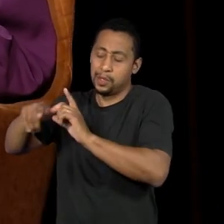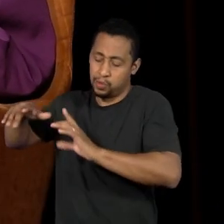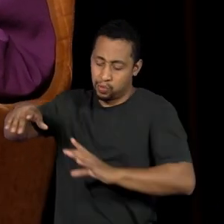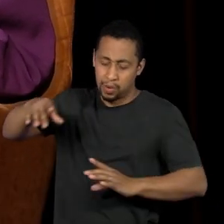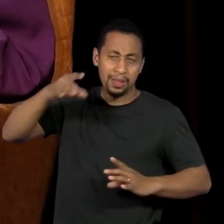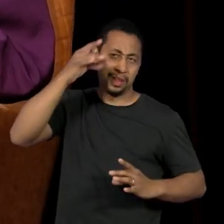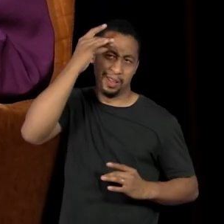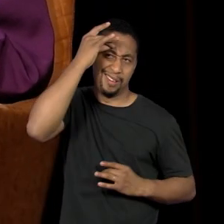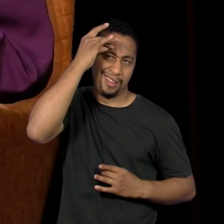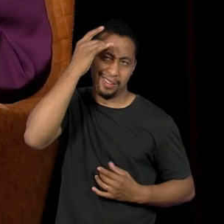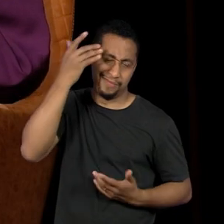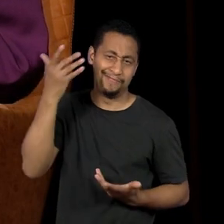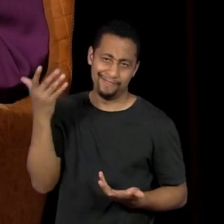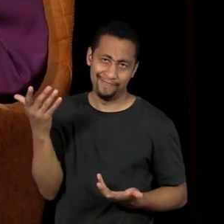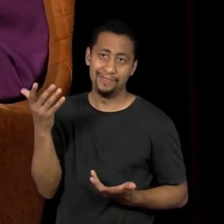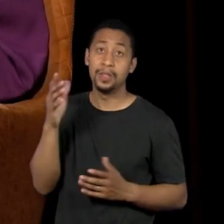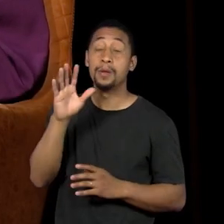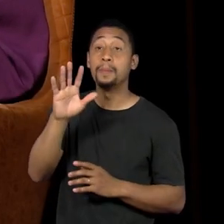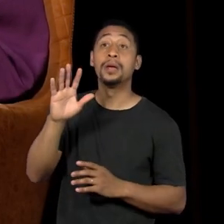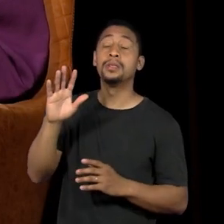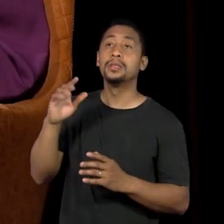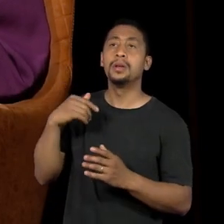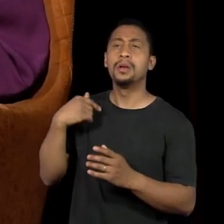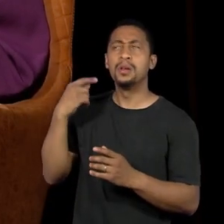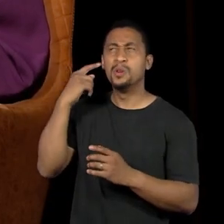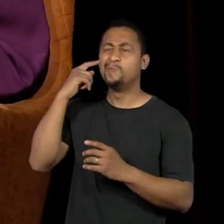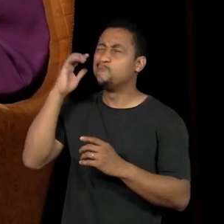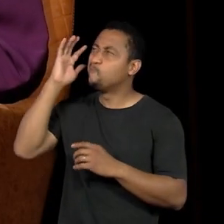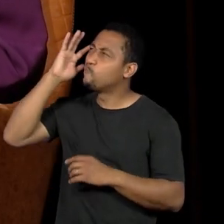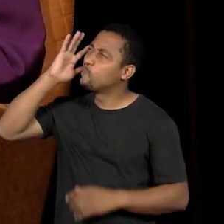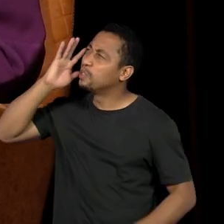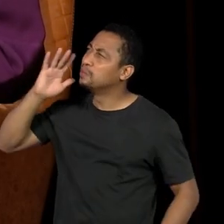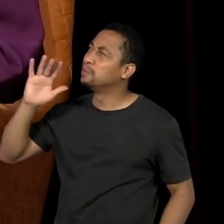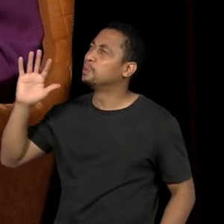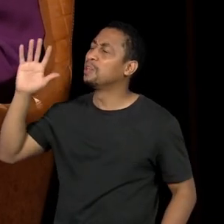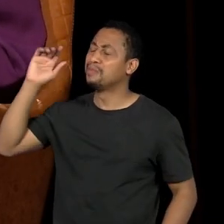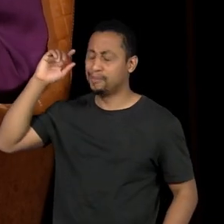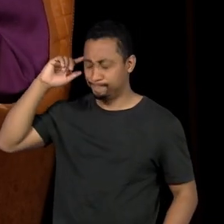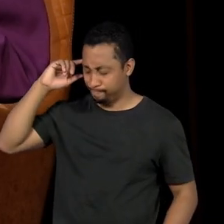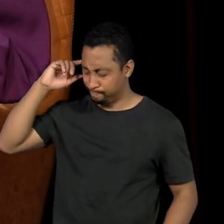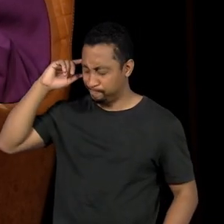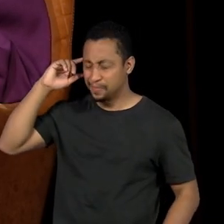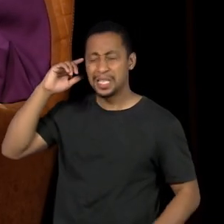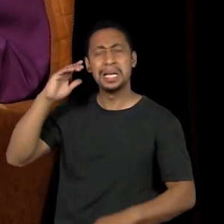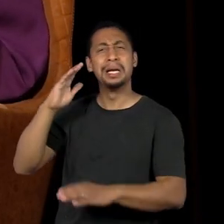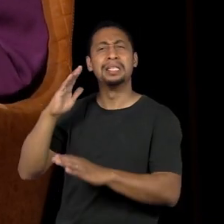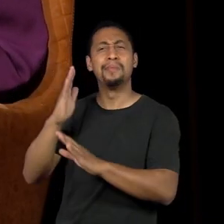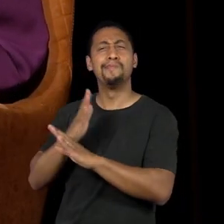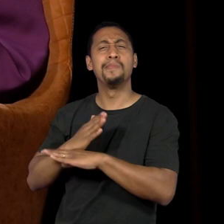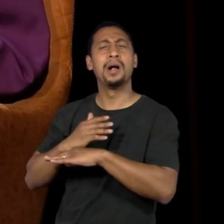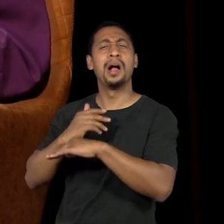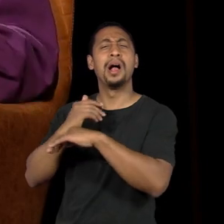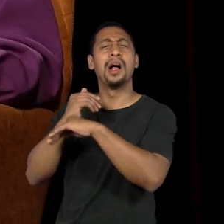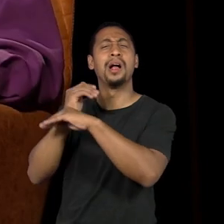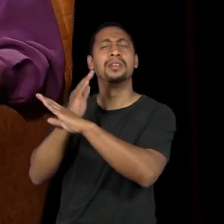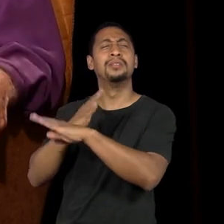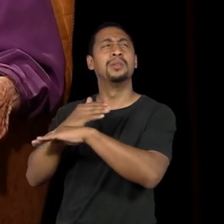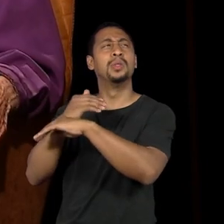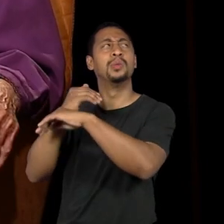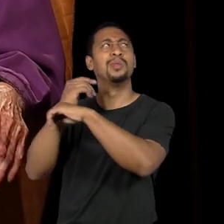pássaro. E, né, com esse pássaro, ela... Mas deu um banho na dança brasileira, que foi uma